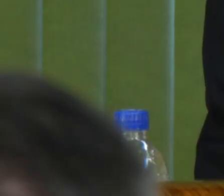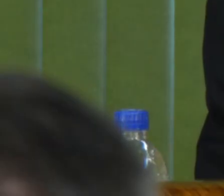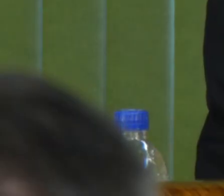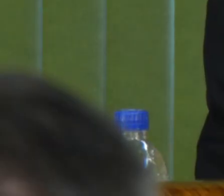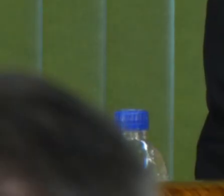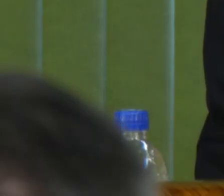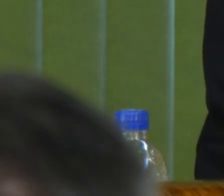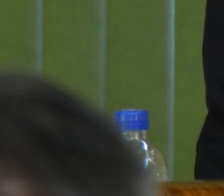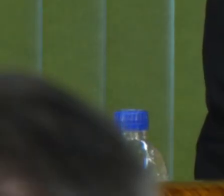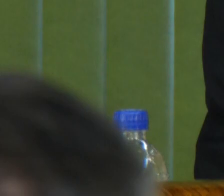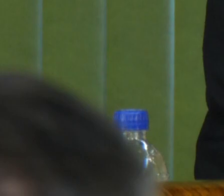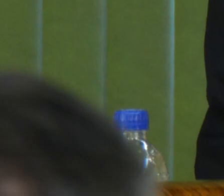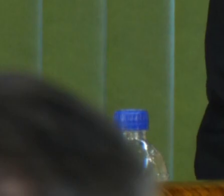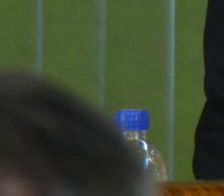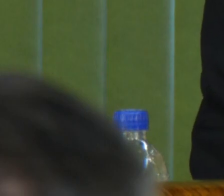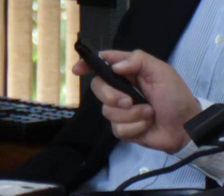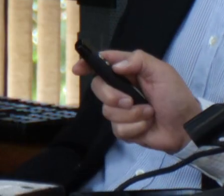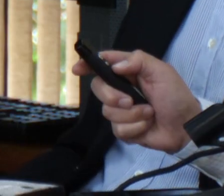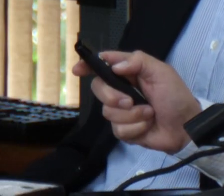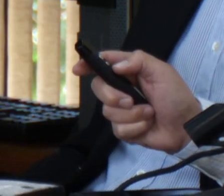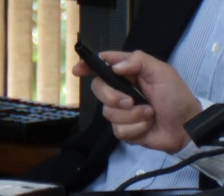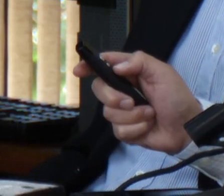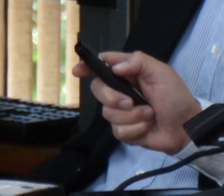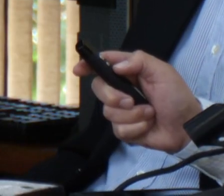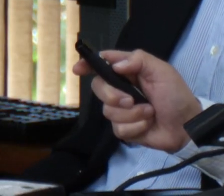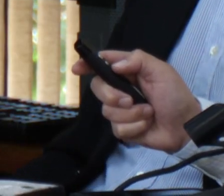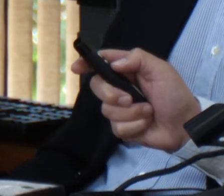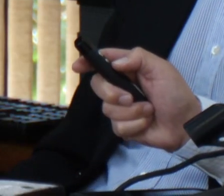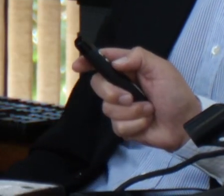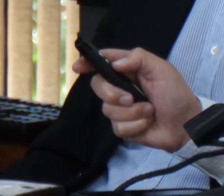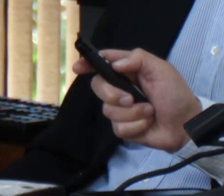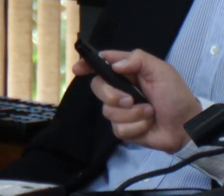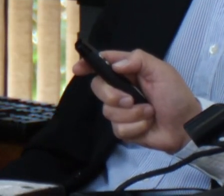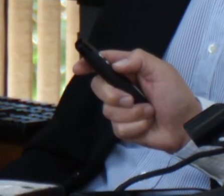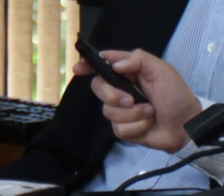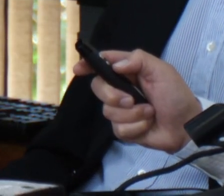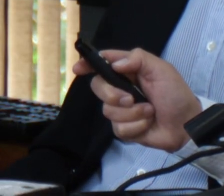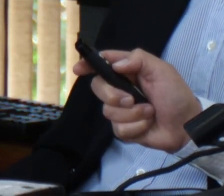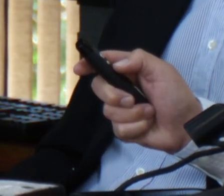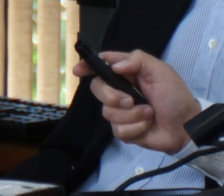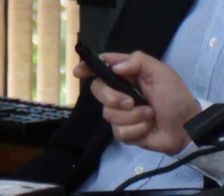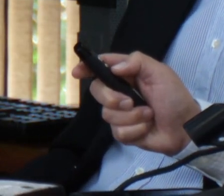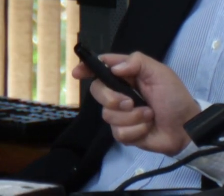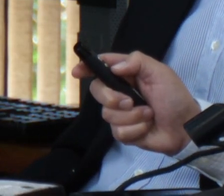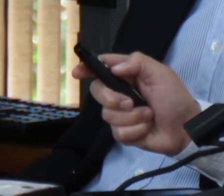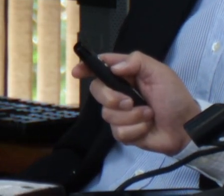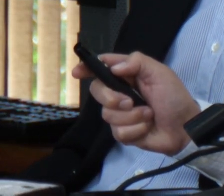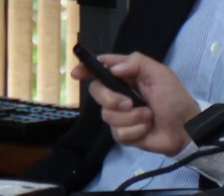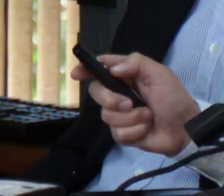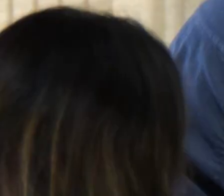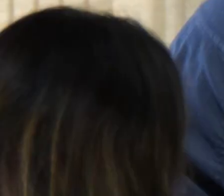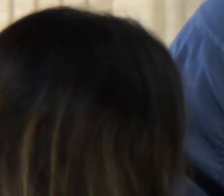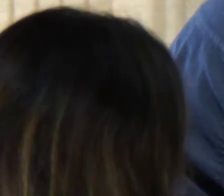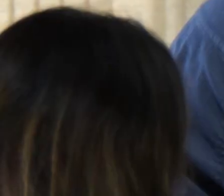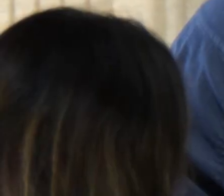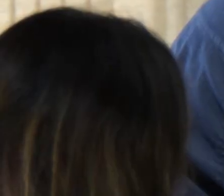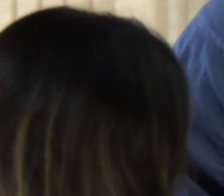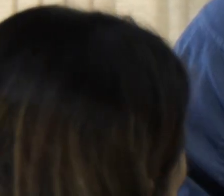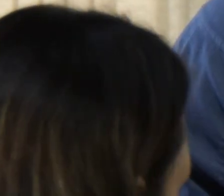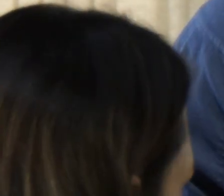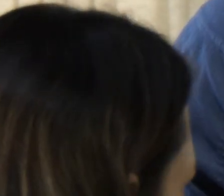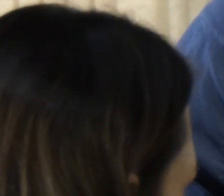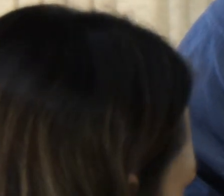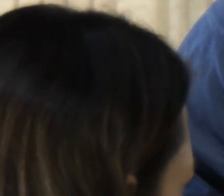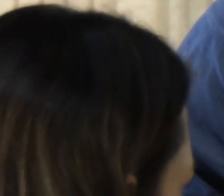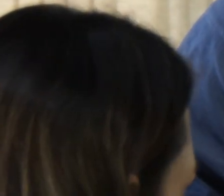ultrapassa 3,7 bilhões de reais. O projeto deve vir a plenário ainda este ano para que ele passe a valer já em 1º de